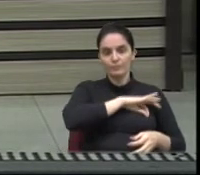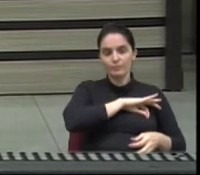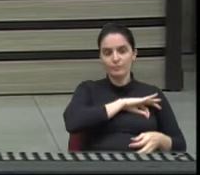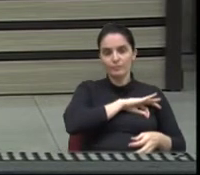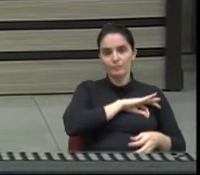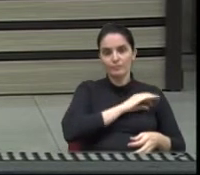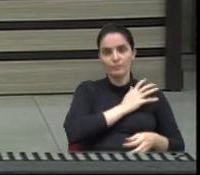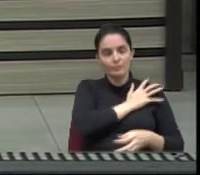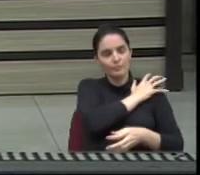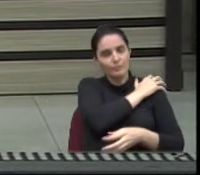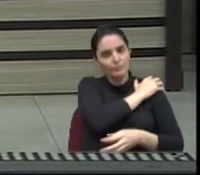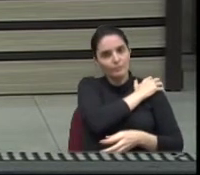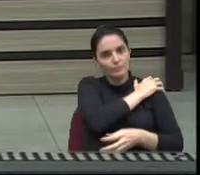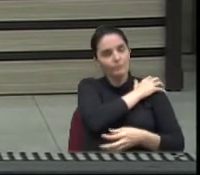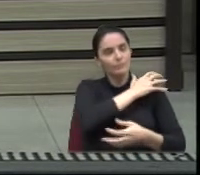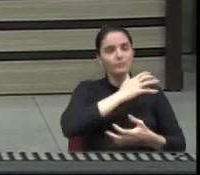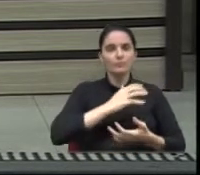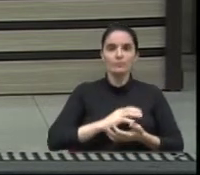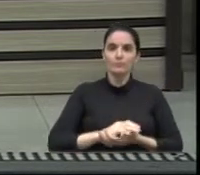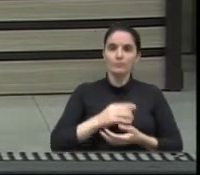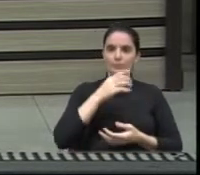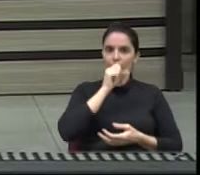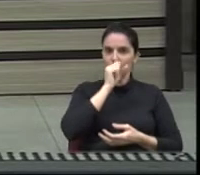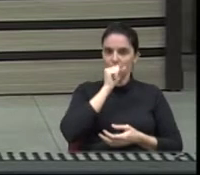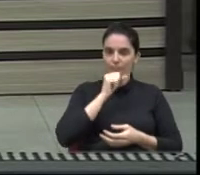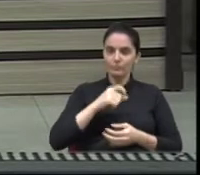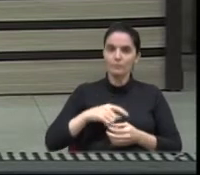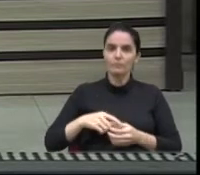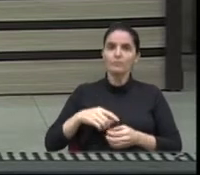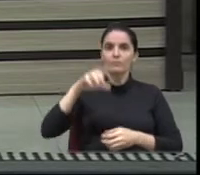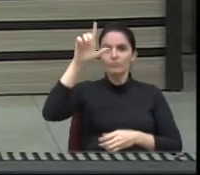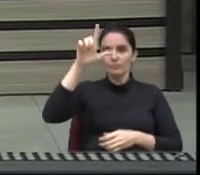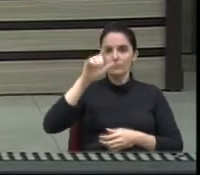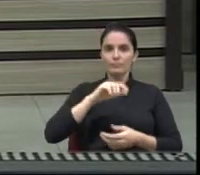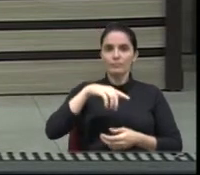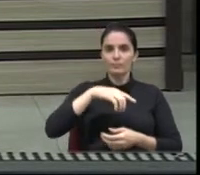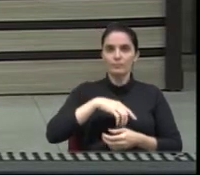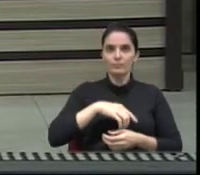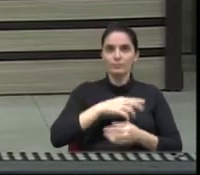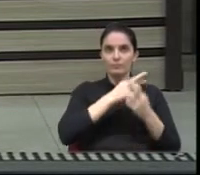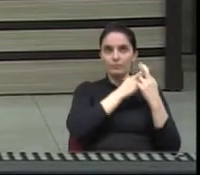escrivães da Polícia Civil de Limeira, vereador Wagner Barbosa.